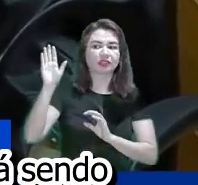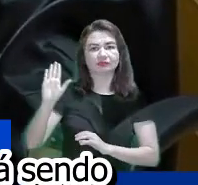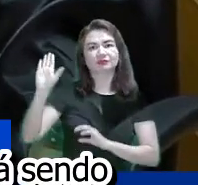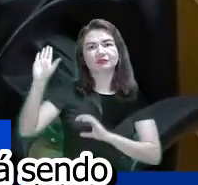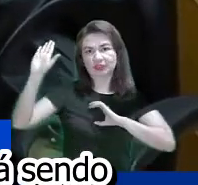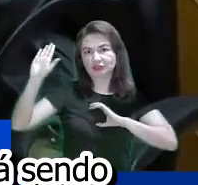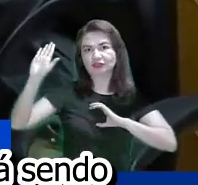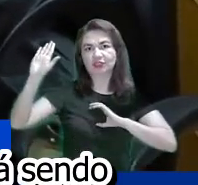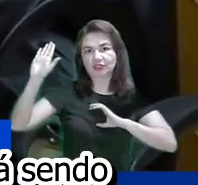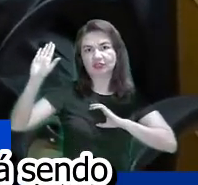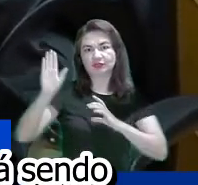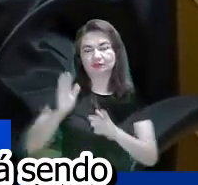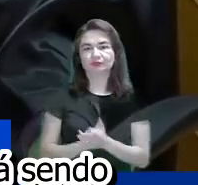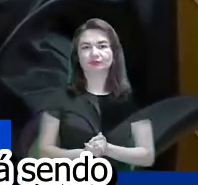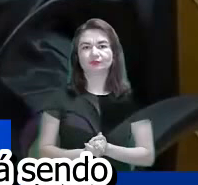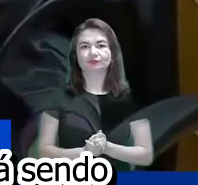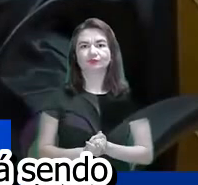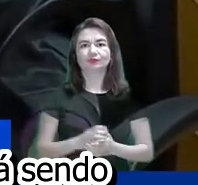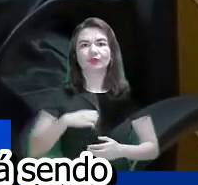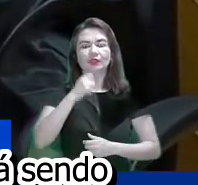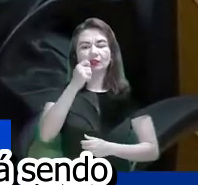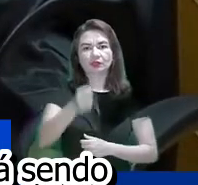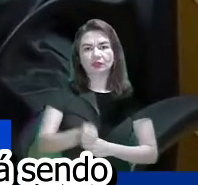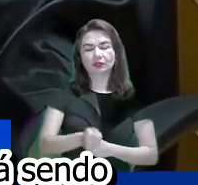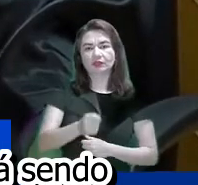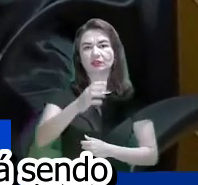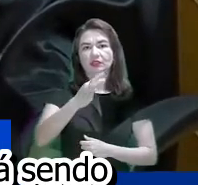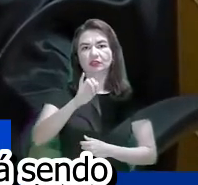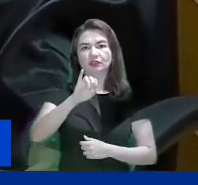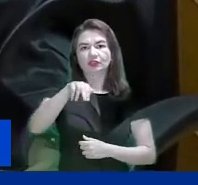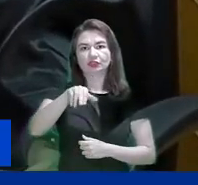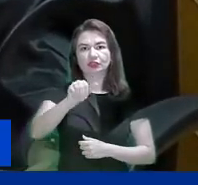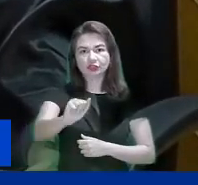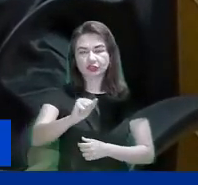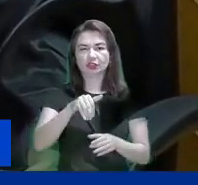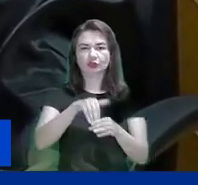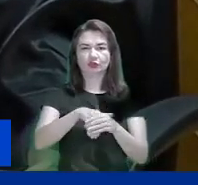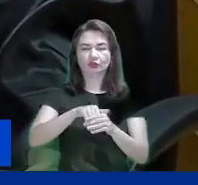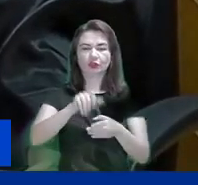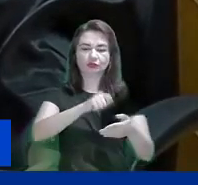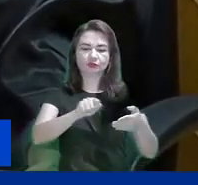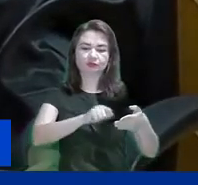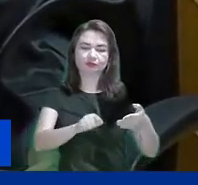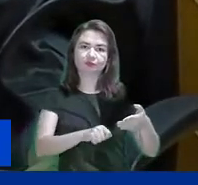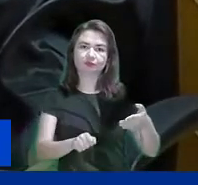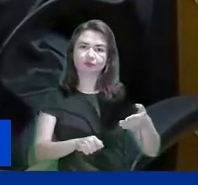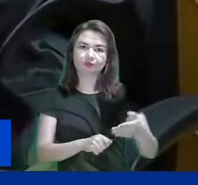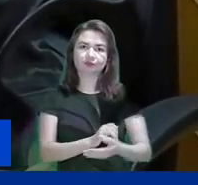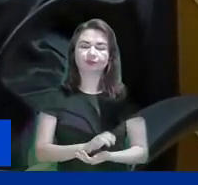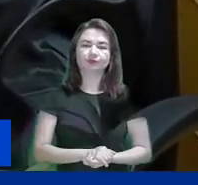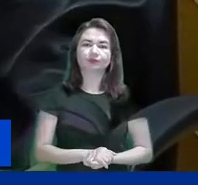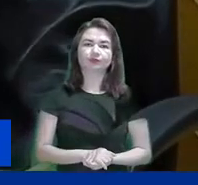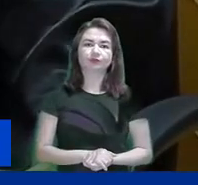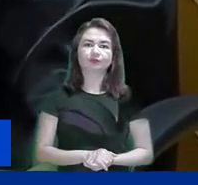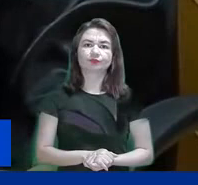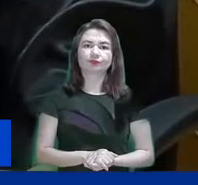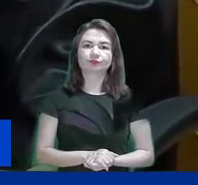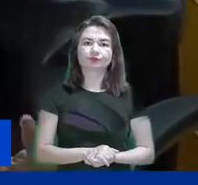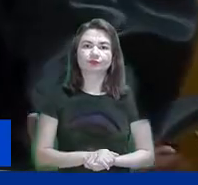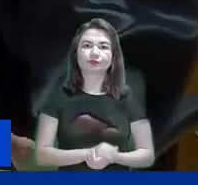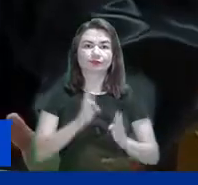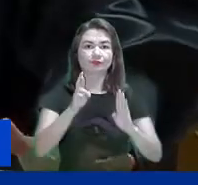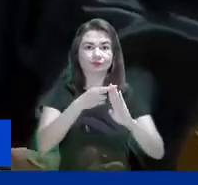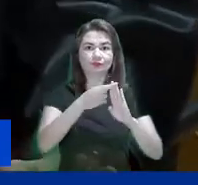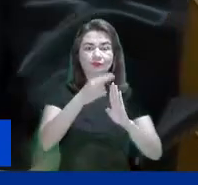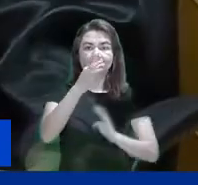A colega transcreve, cita no voto lá, o julgado do TSE,